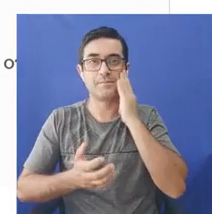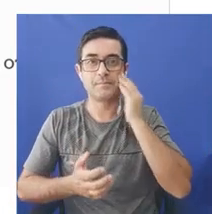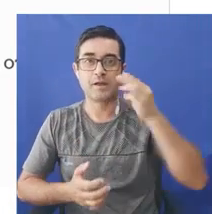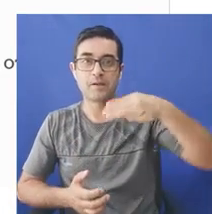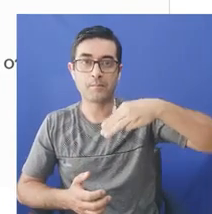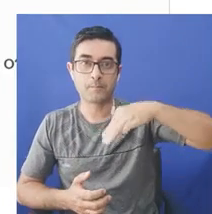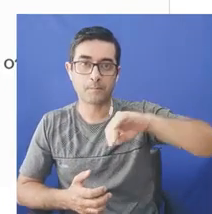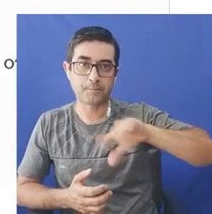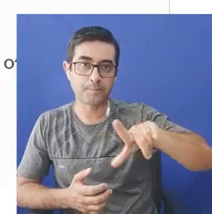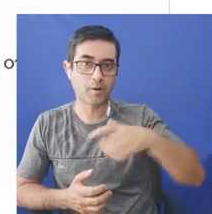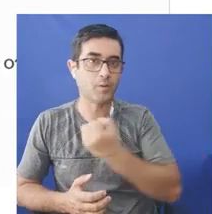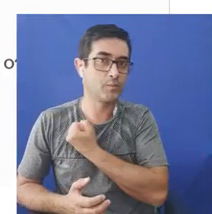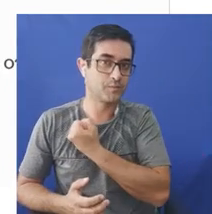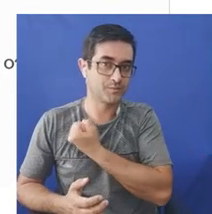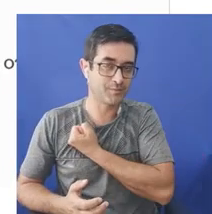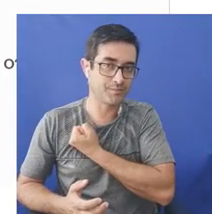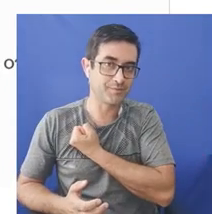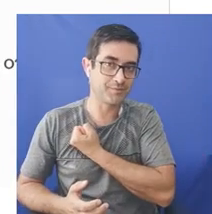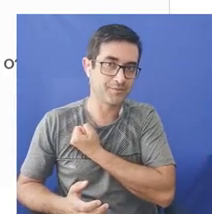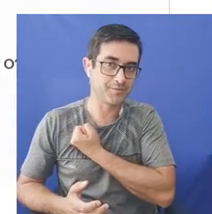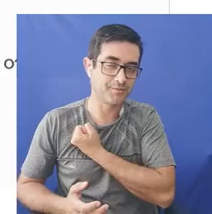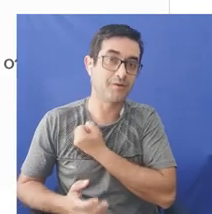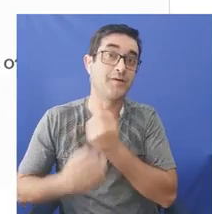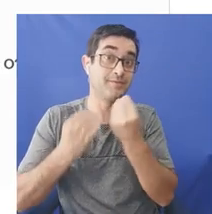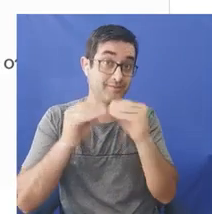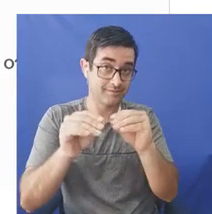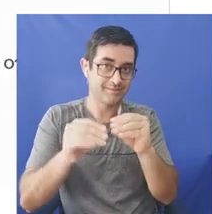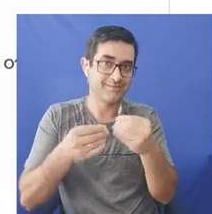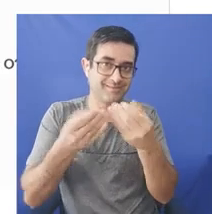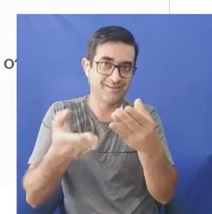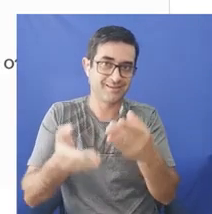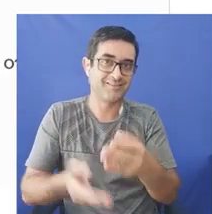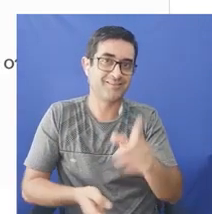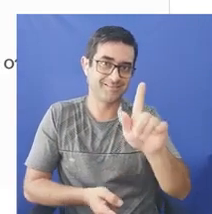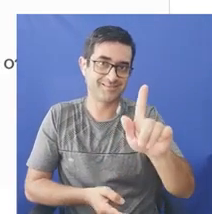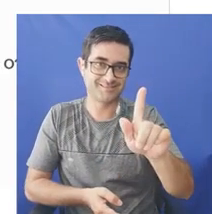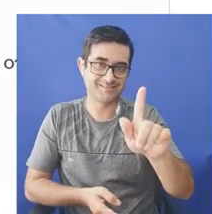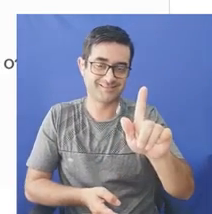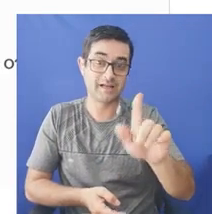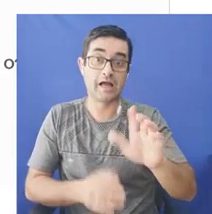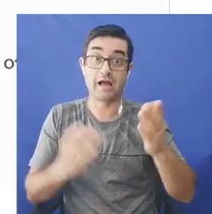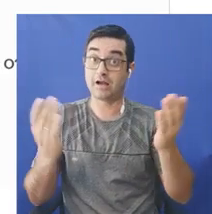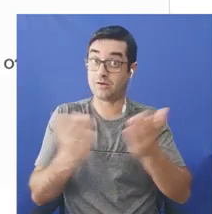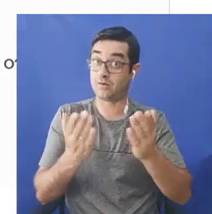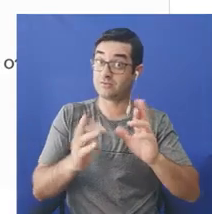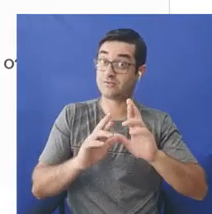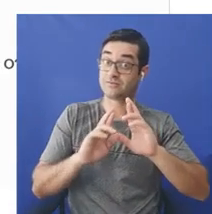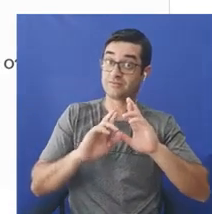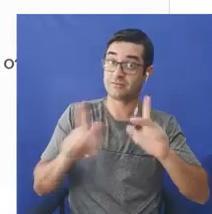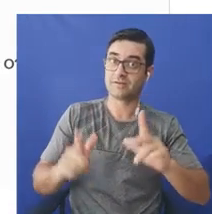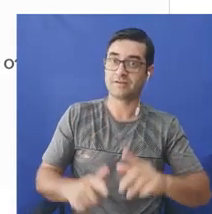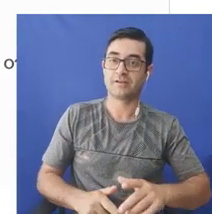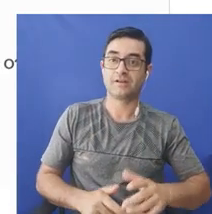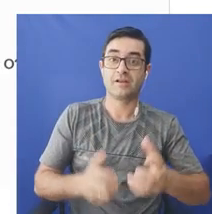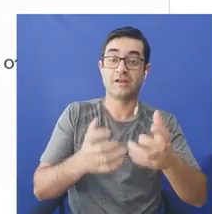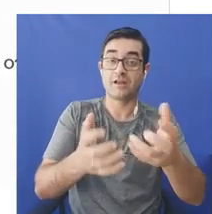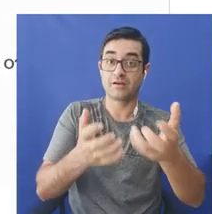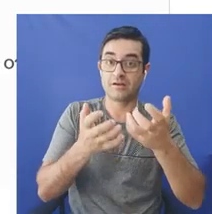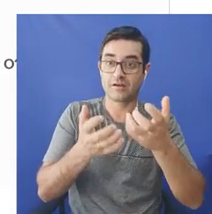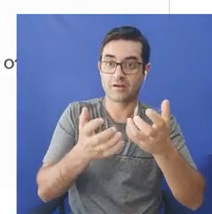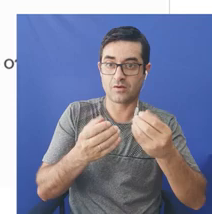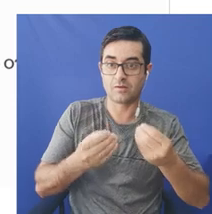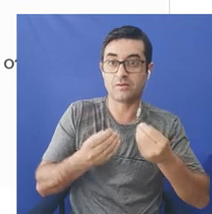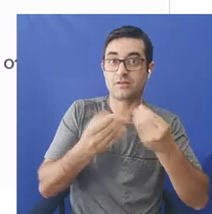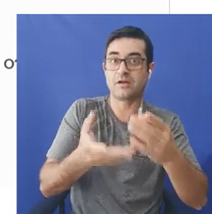de mols e dava o número de gramas para vocês. Agora eu vou pedir o número de gramas e eu quero saber